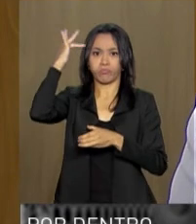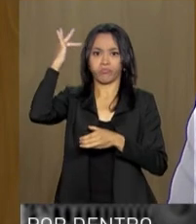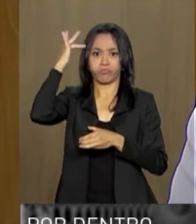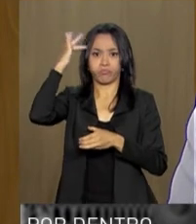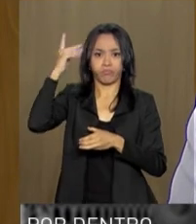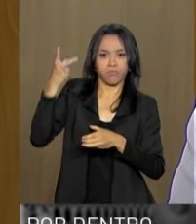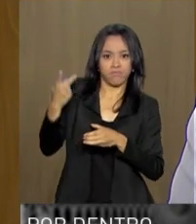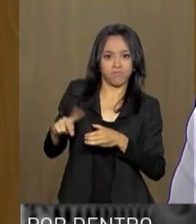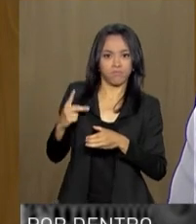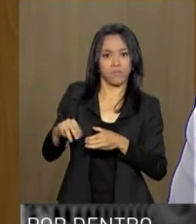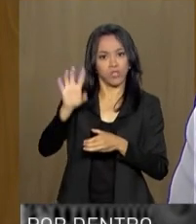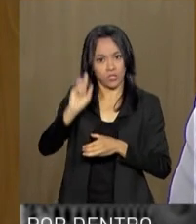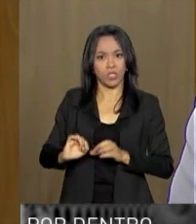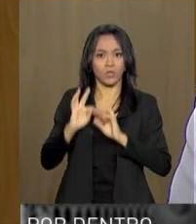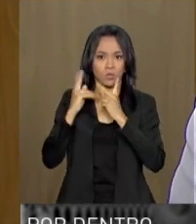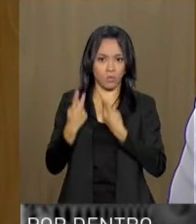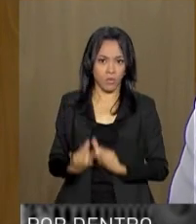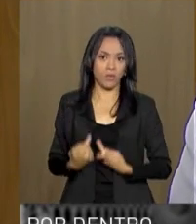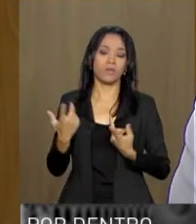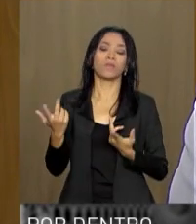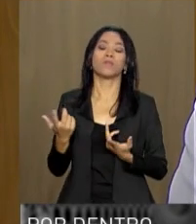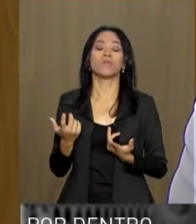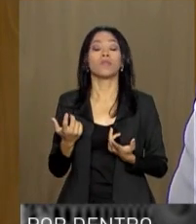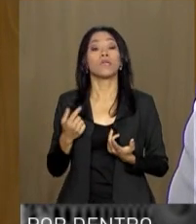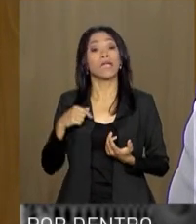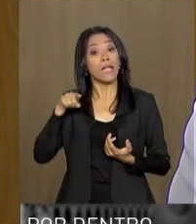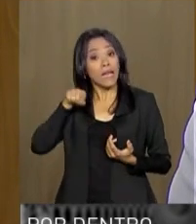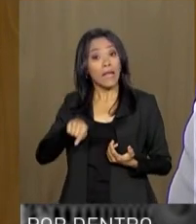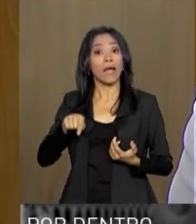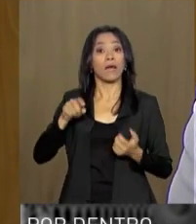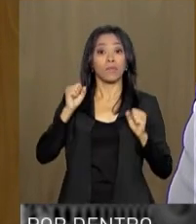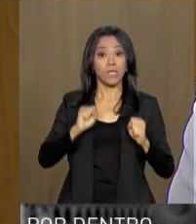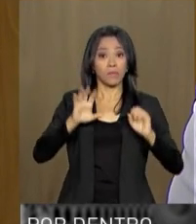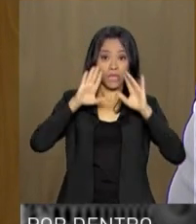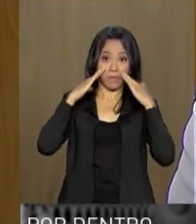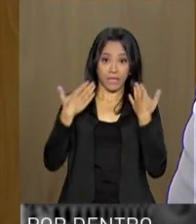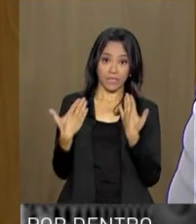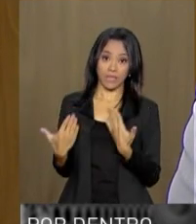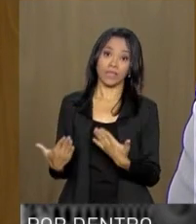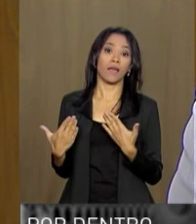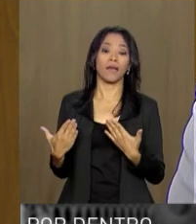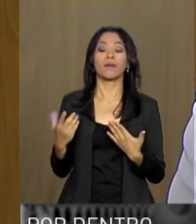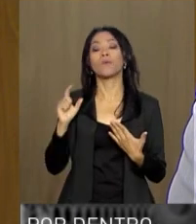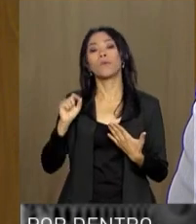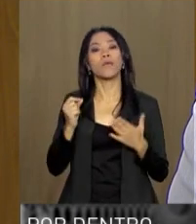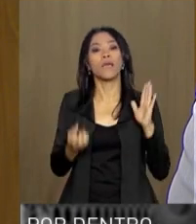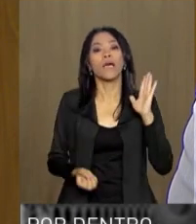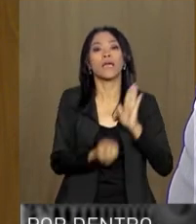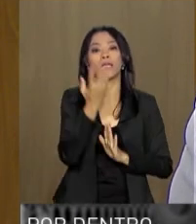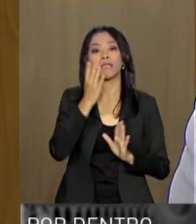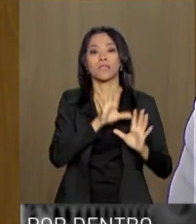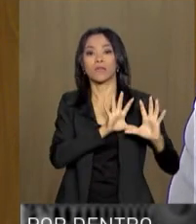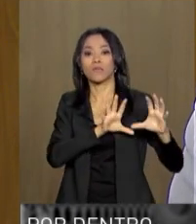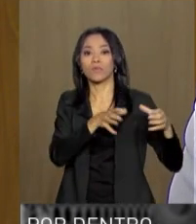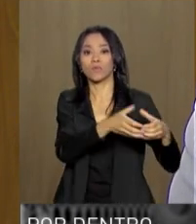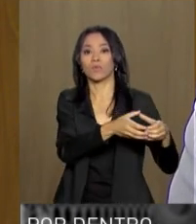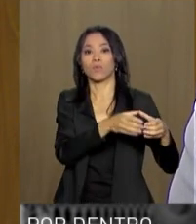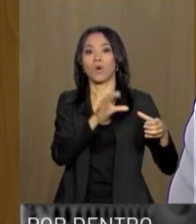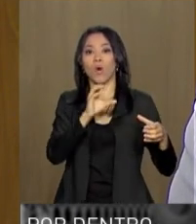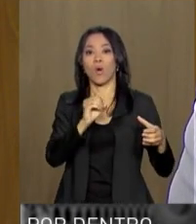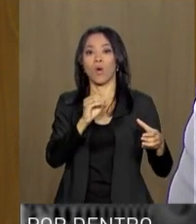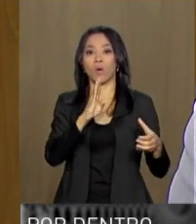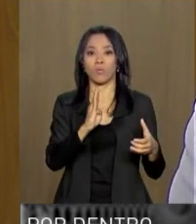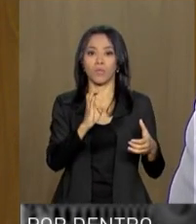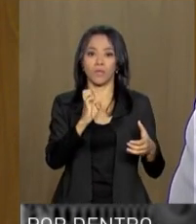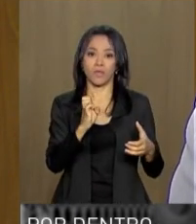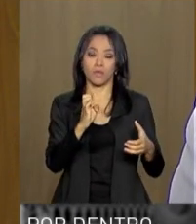e e ali nós podemos apresentar a criação do observatório de direitos humanos durante a intervenção no